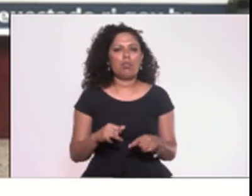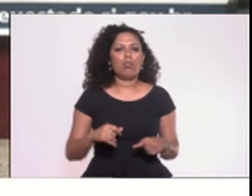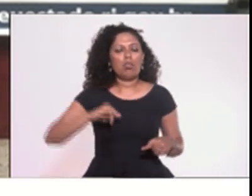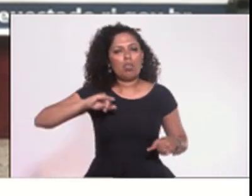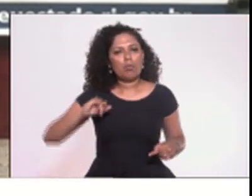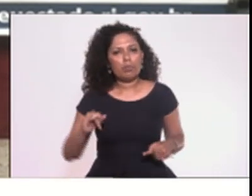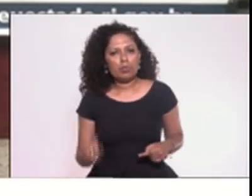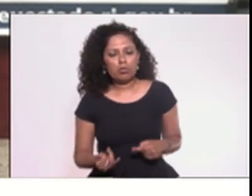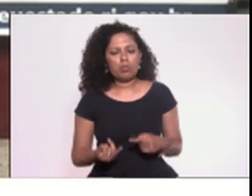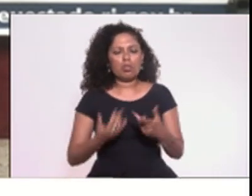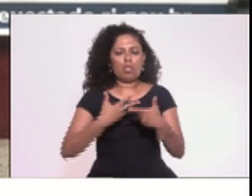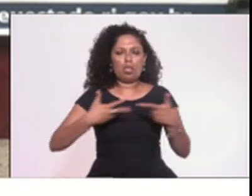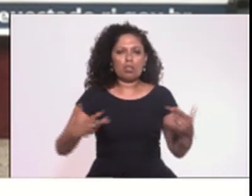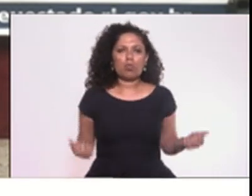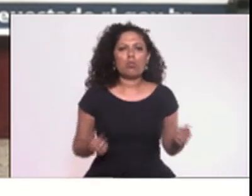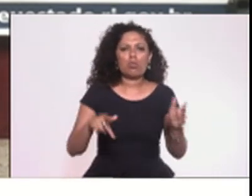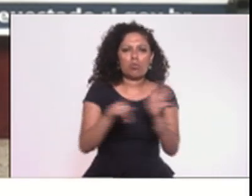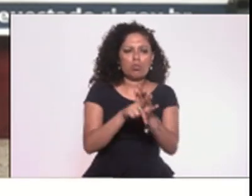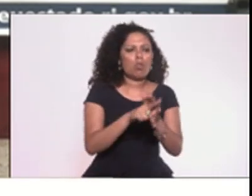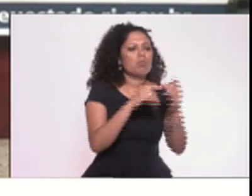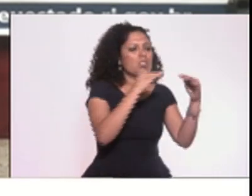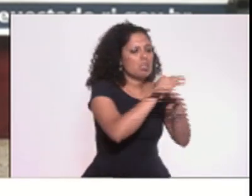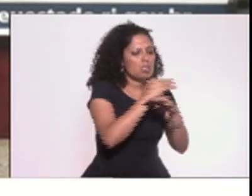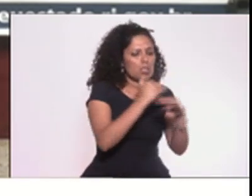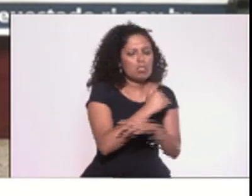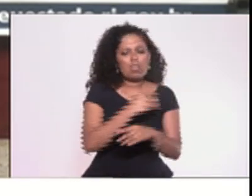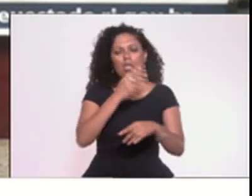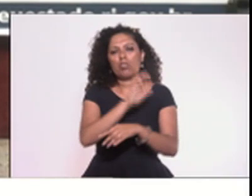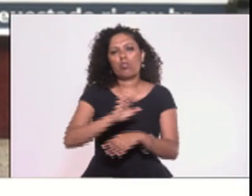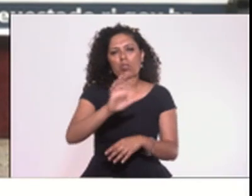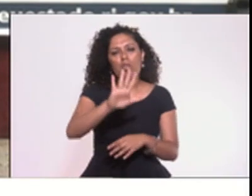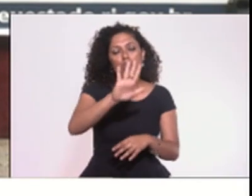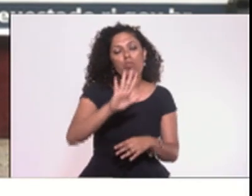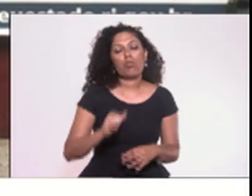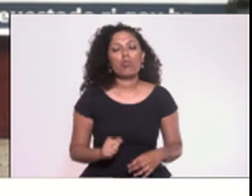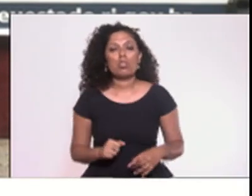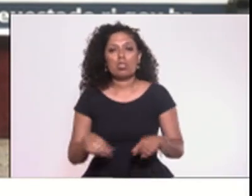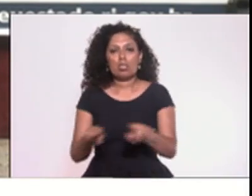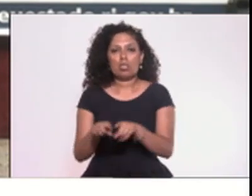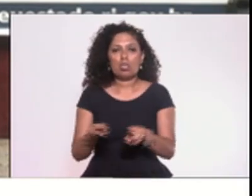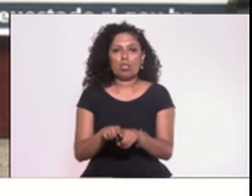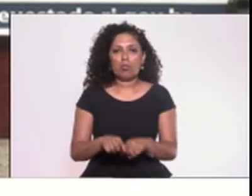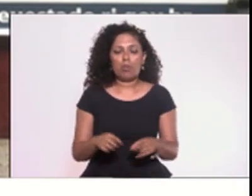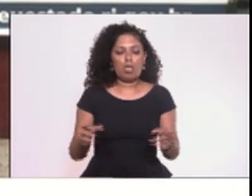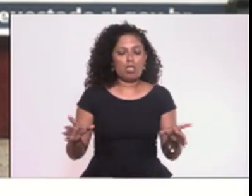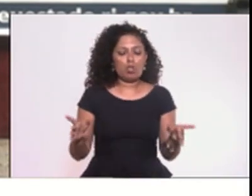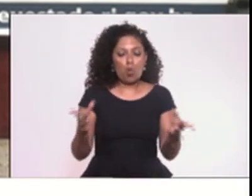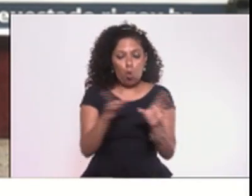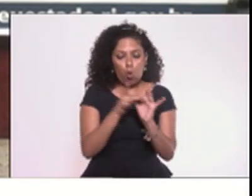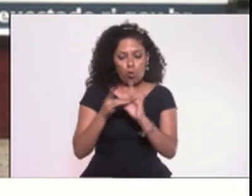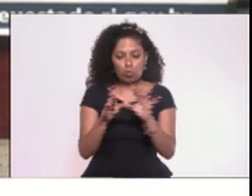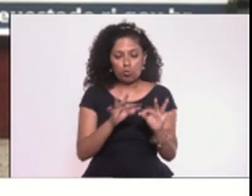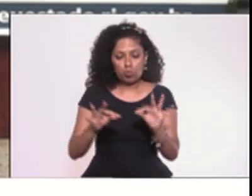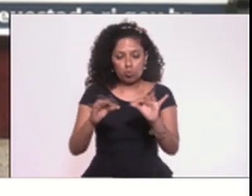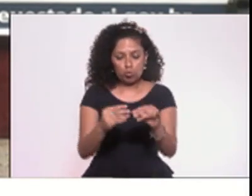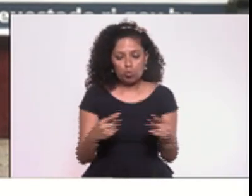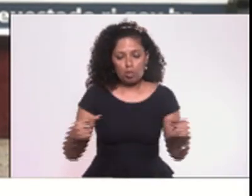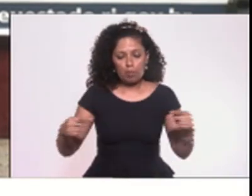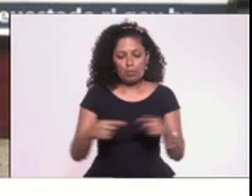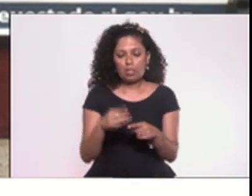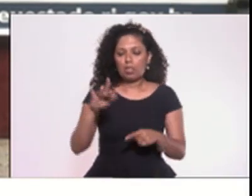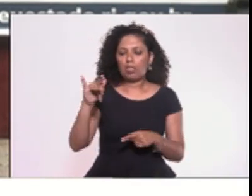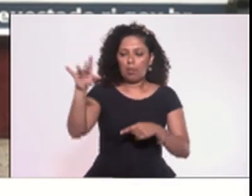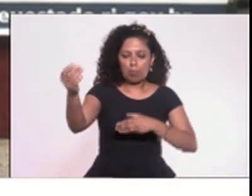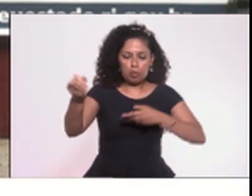os arranjos locais, os arranjos regionais e otimizá-los em todos os segmentos da